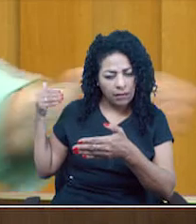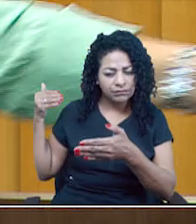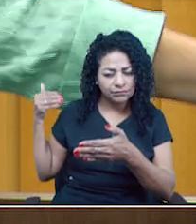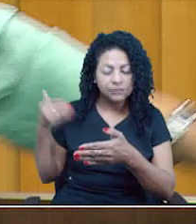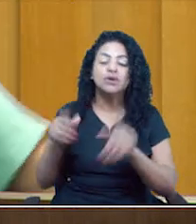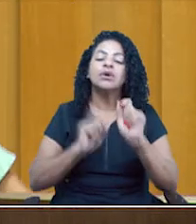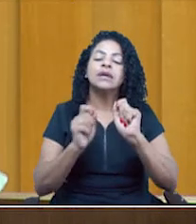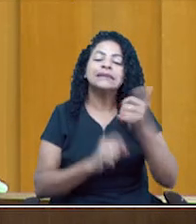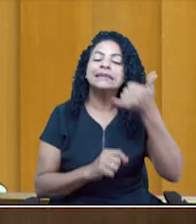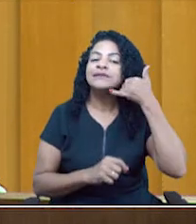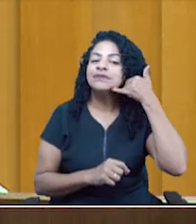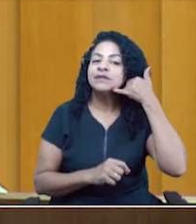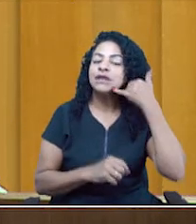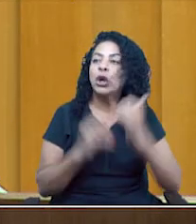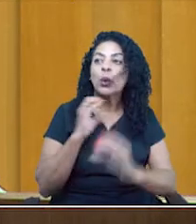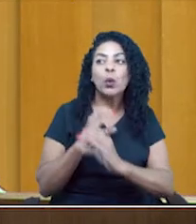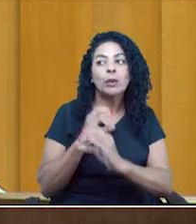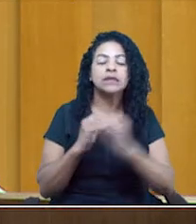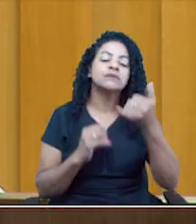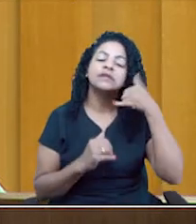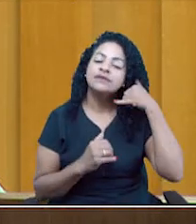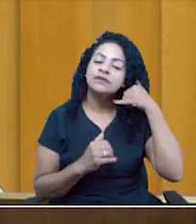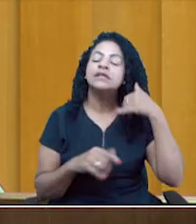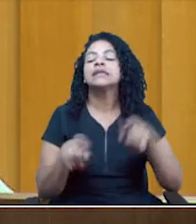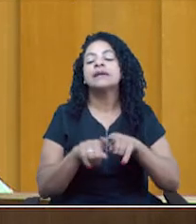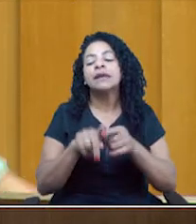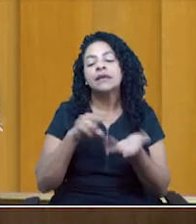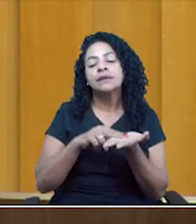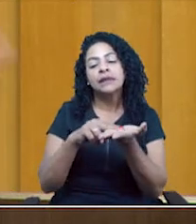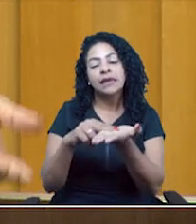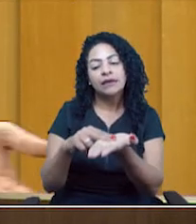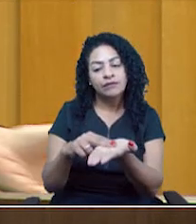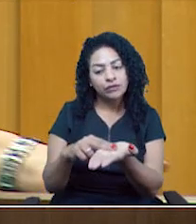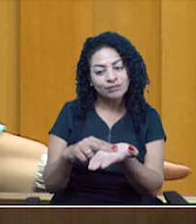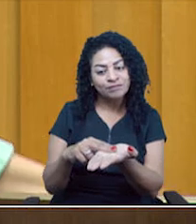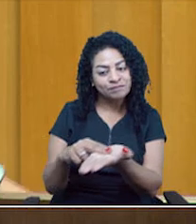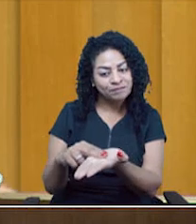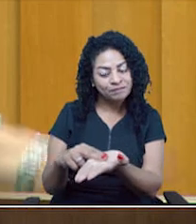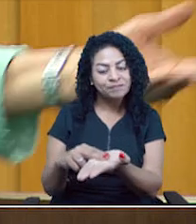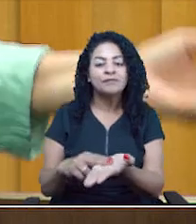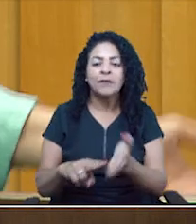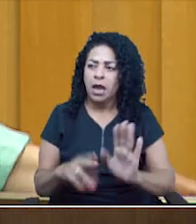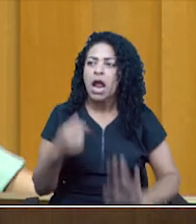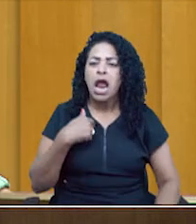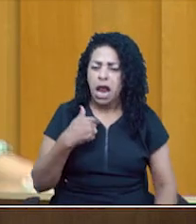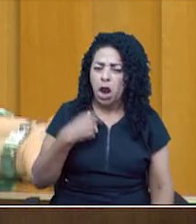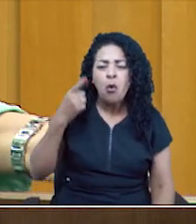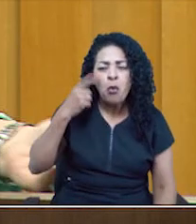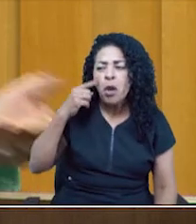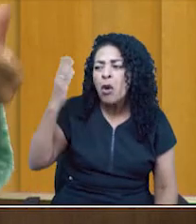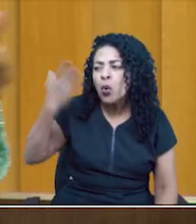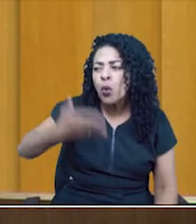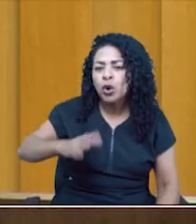sou da época do telegrafo. Do telégrafo, eu presenciei telegrafistas, como